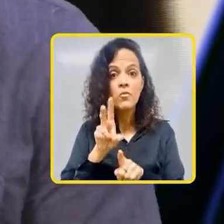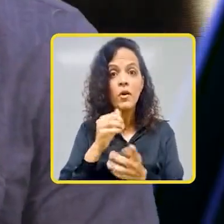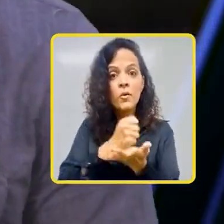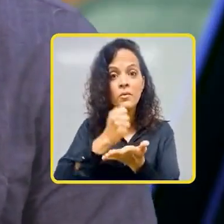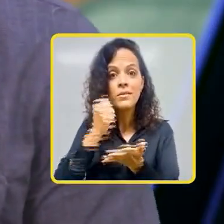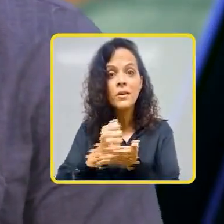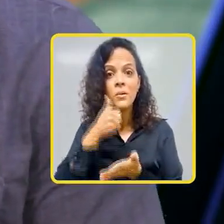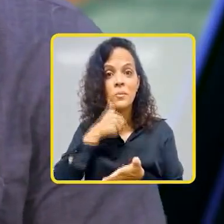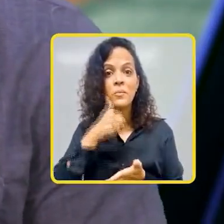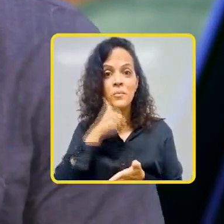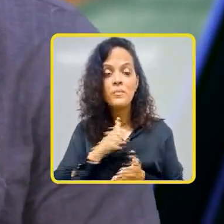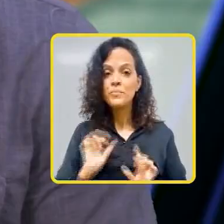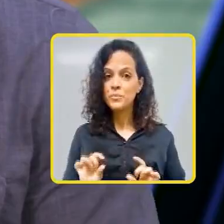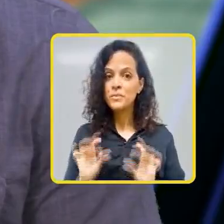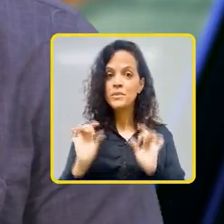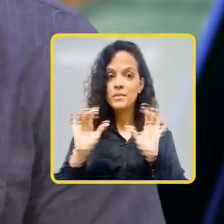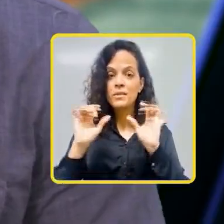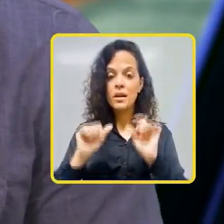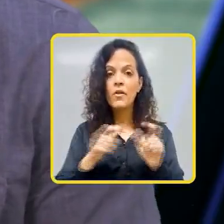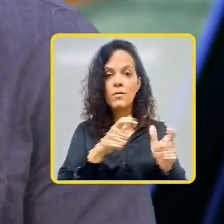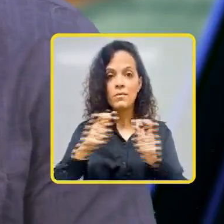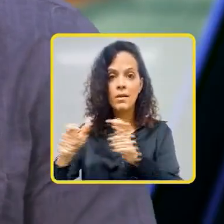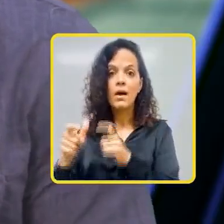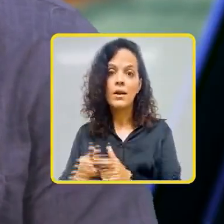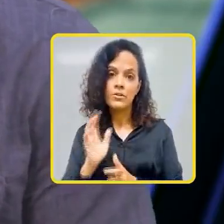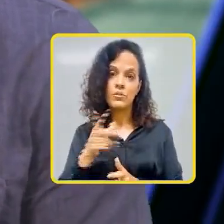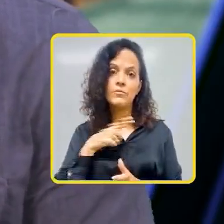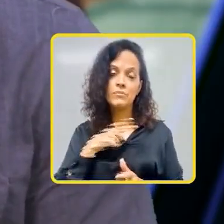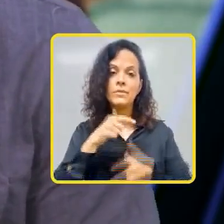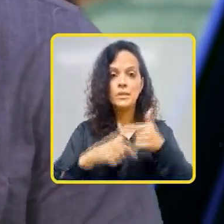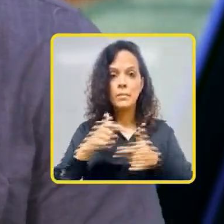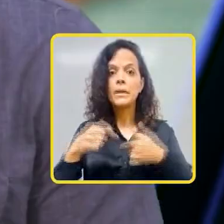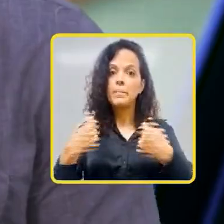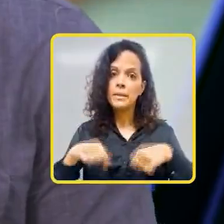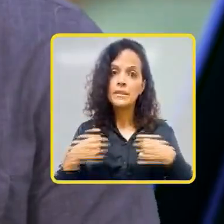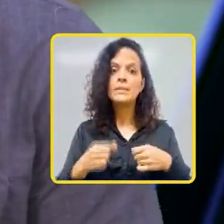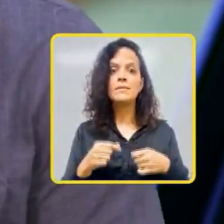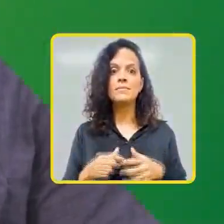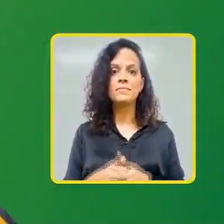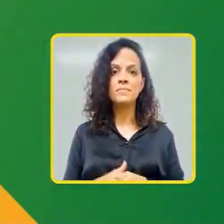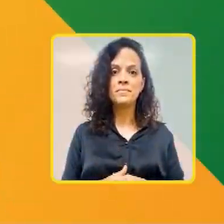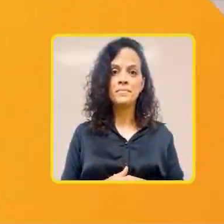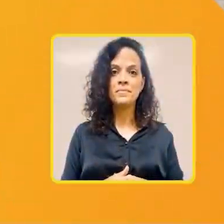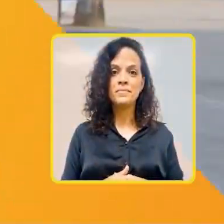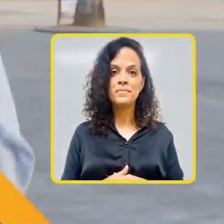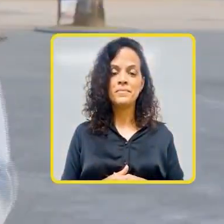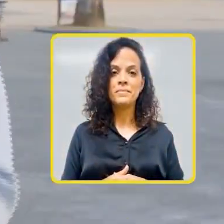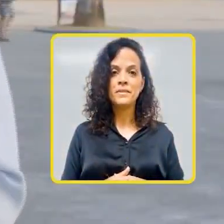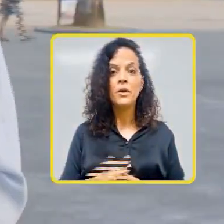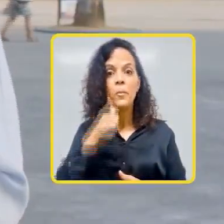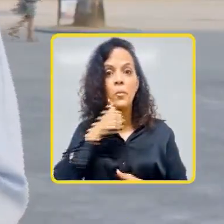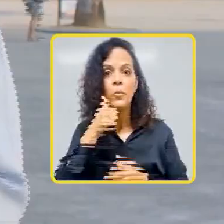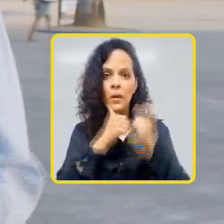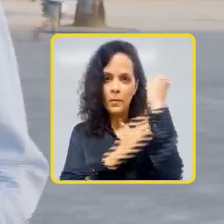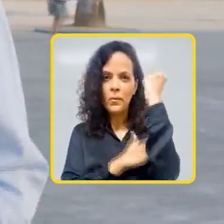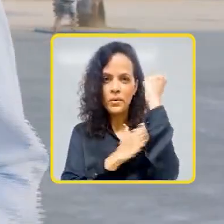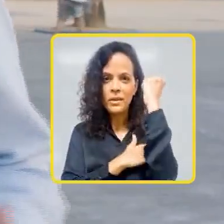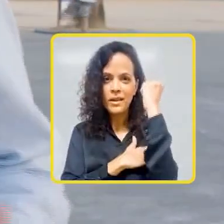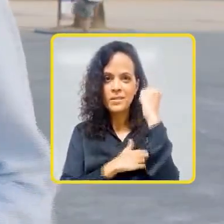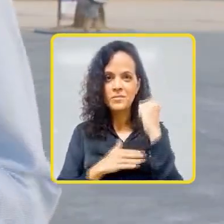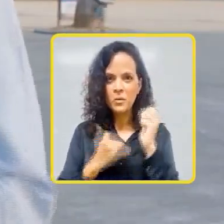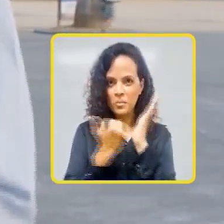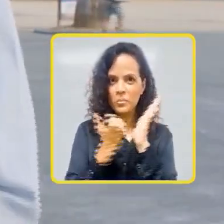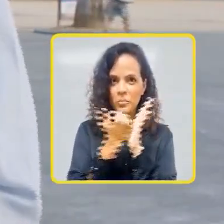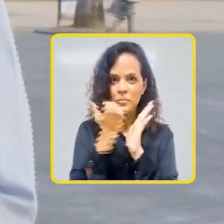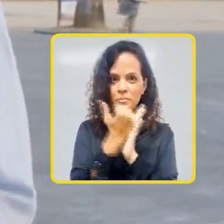contratar mulheres, especialmente nas áreas em que o mercado de trabalho está em crescimento. O Mulheres Empoderadas é o